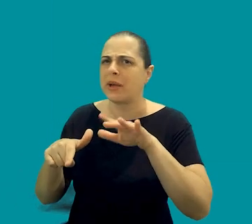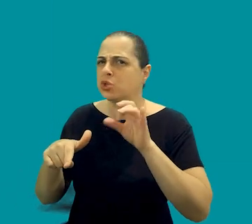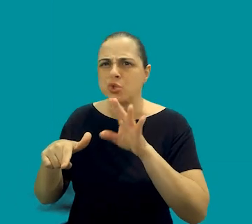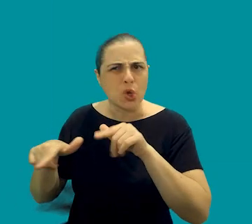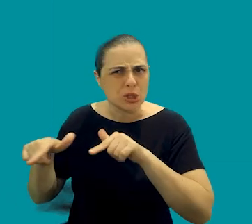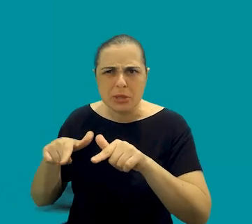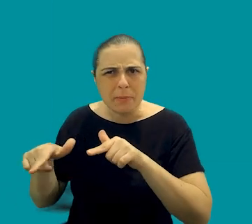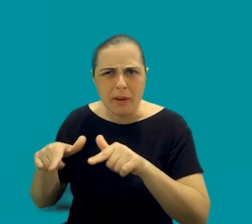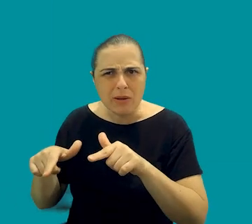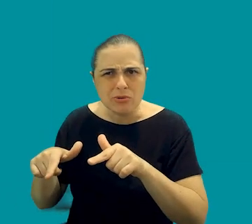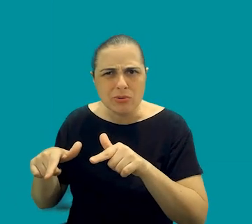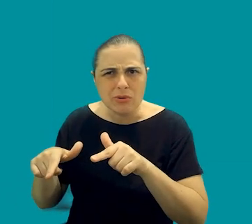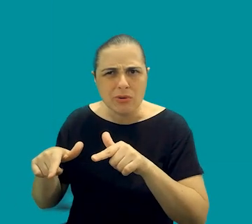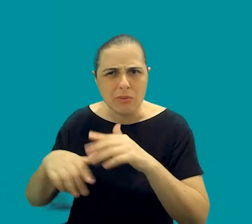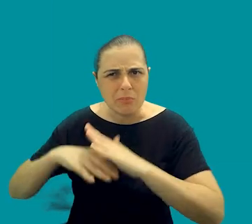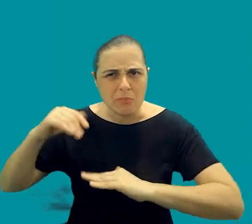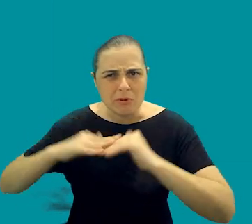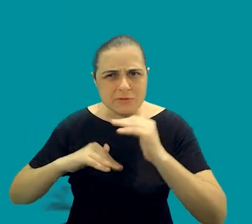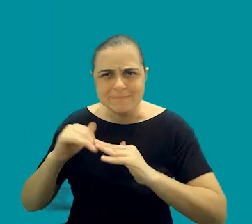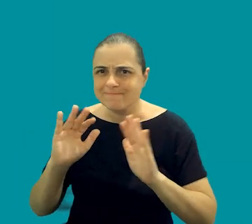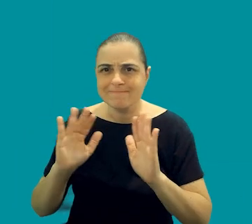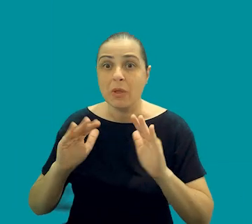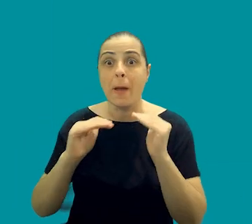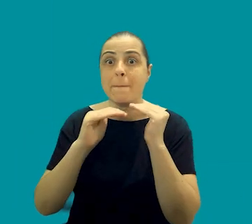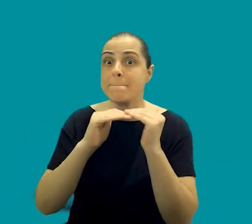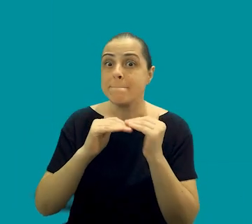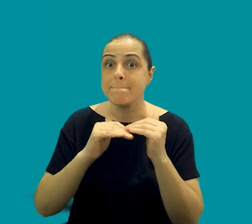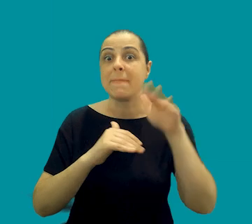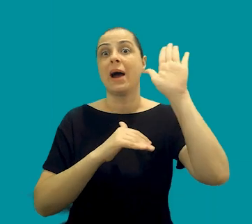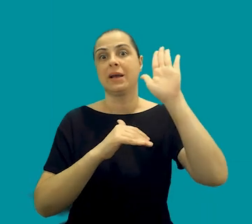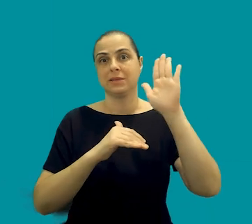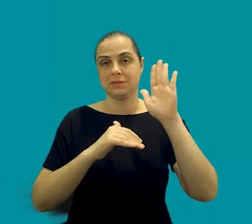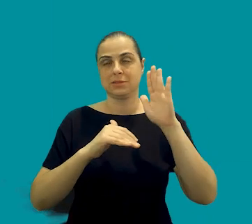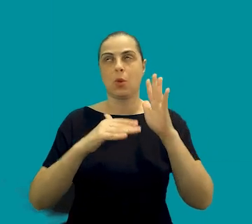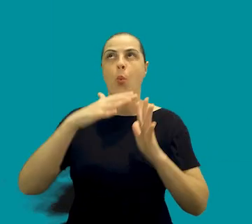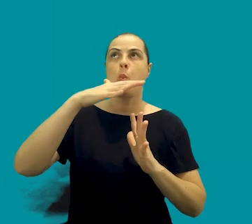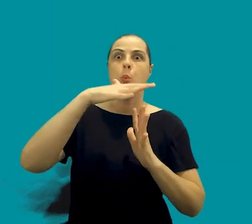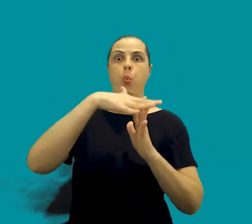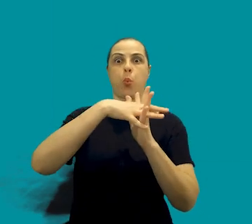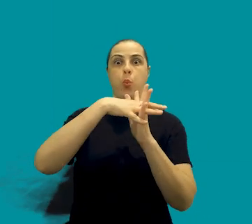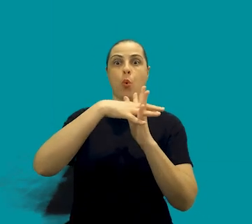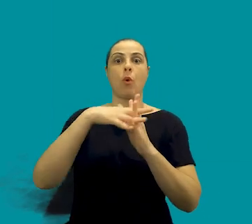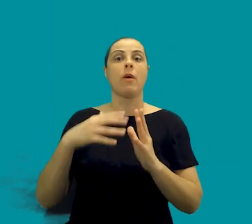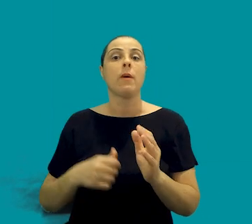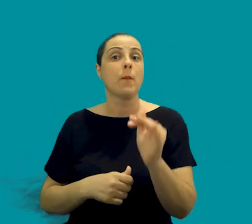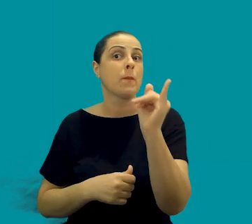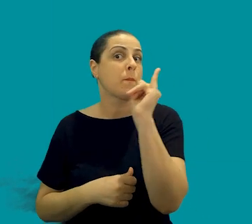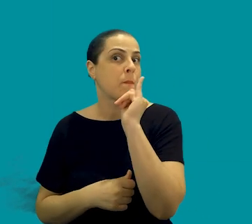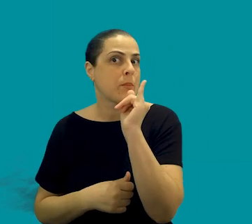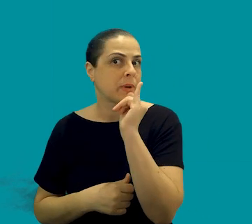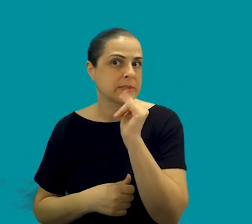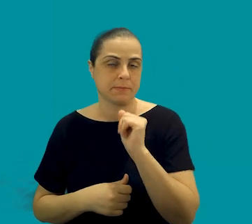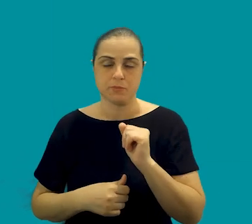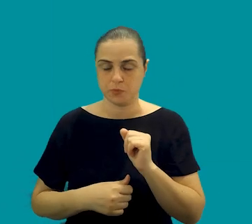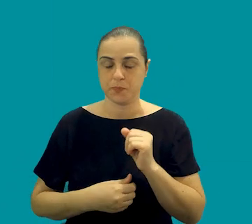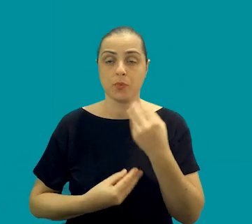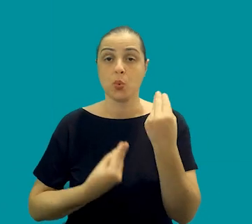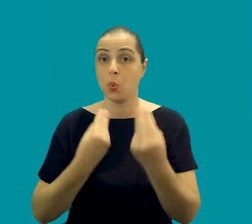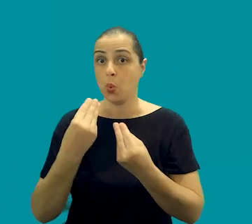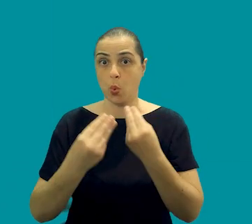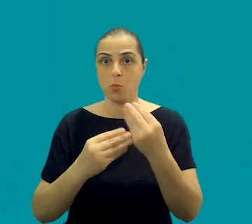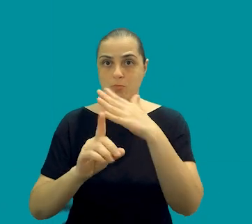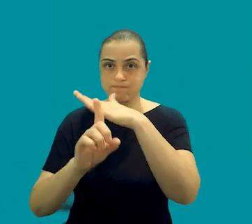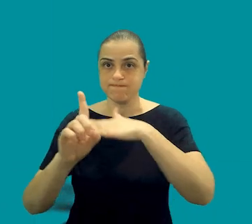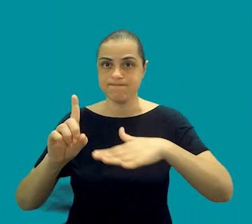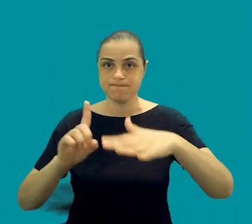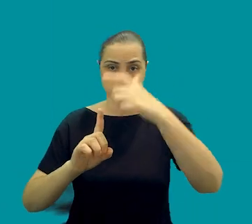do que isso, né? Ele tem um trabalho, isso dá um status, a gente chama, né? A gente tem um status de status civitatis,